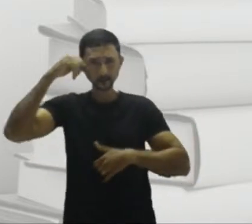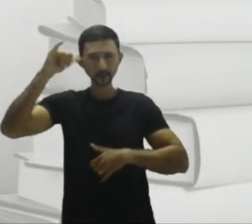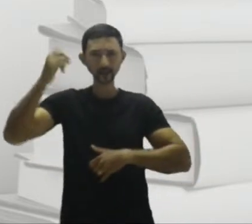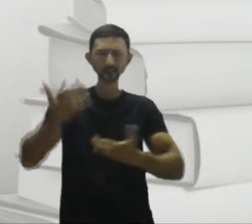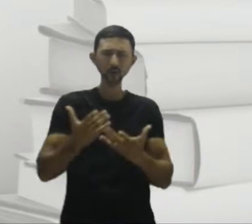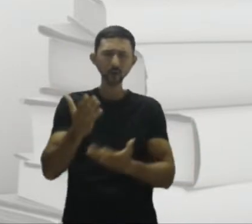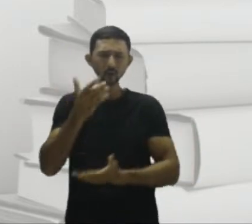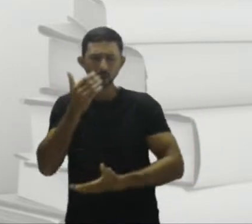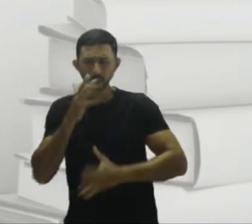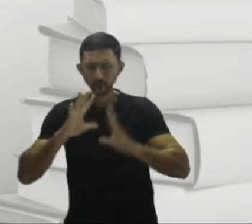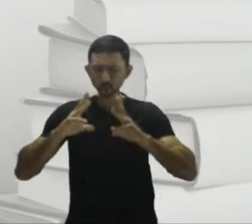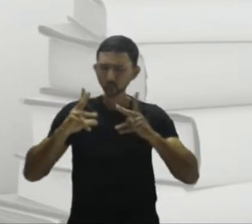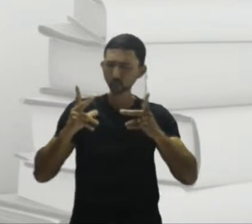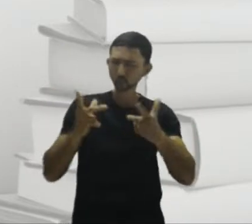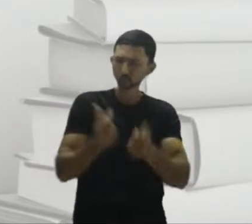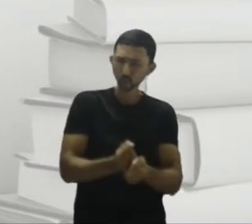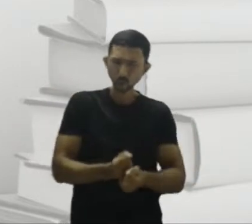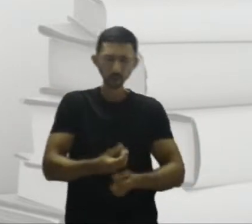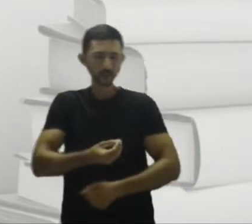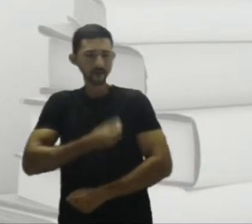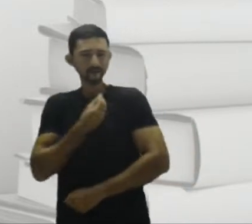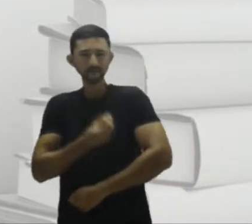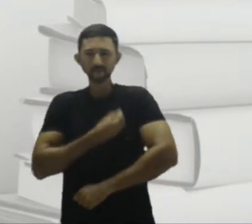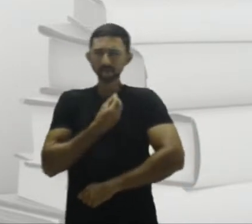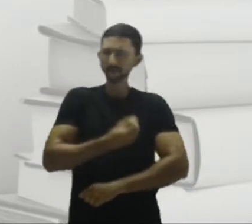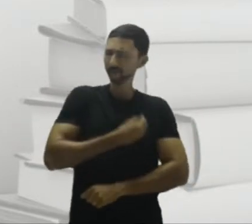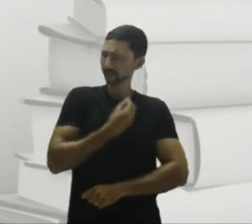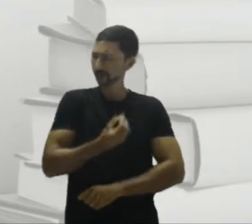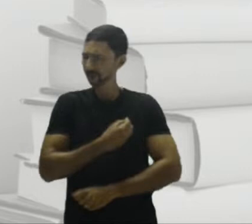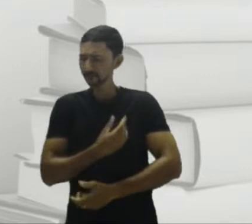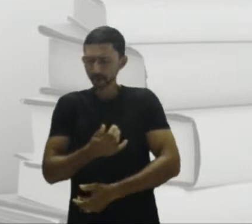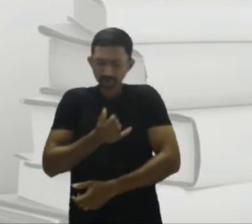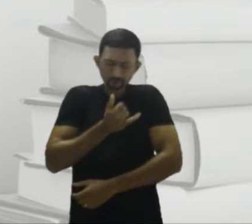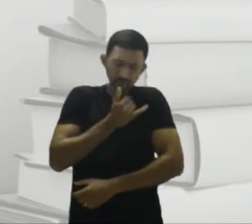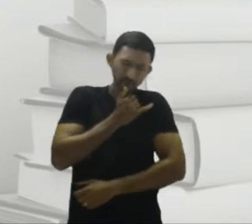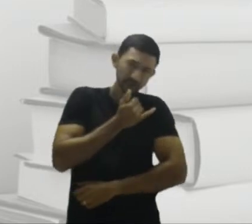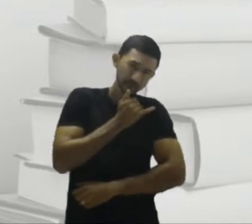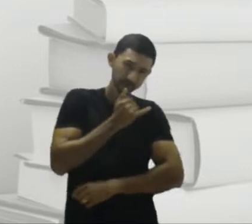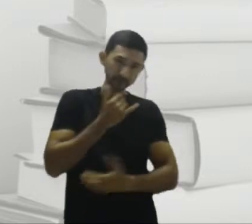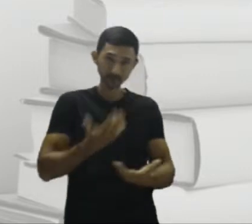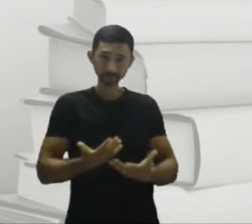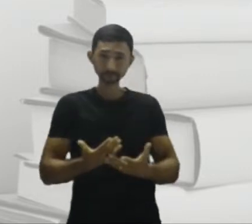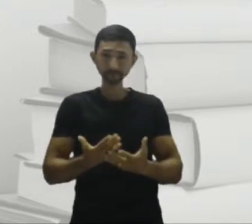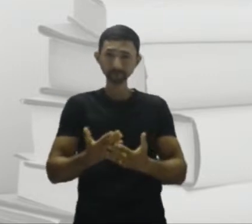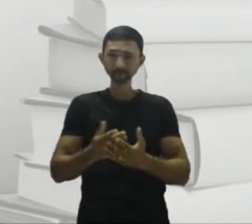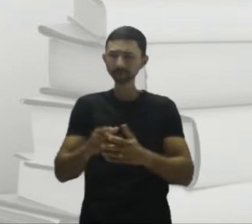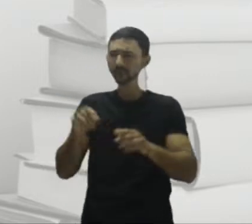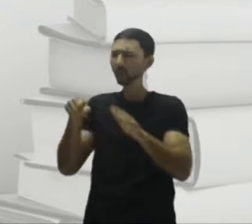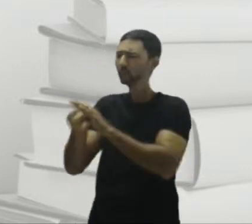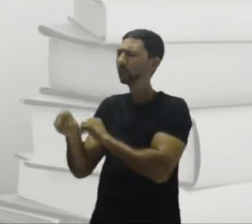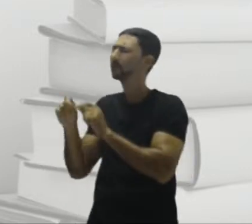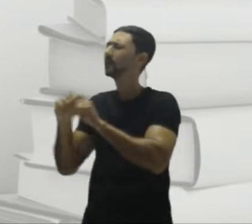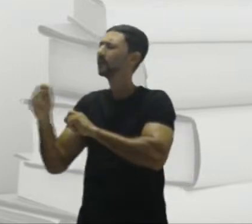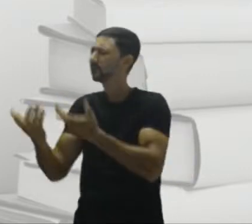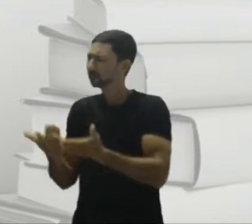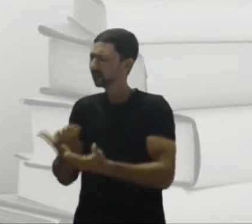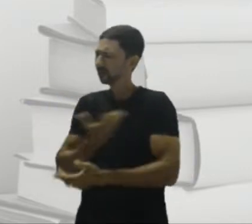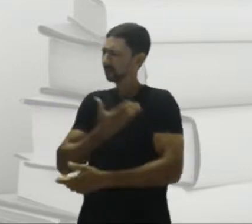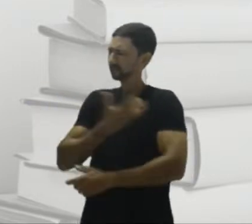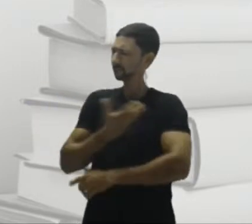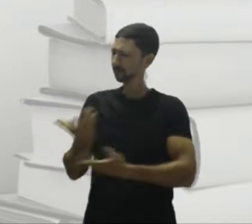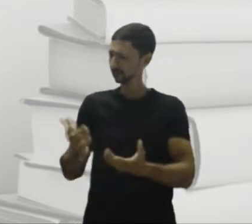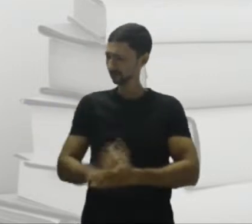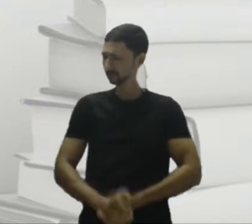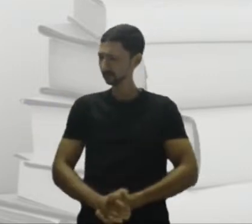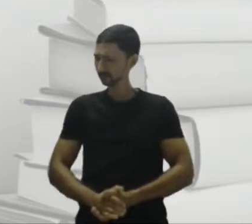Comeu de tudo. Mas vivia numa tristeza só. Urubu lhe perguntou: o que se passa,